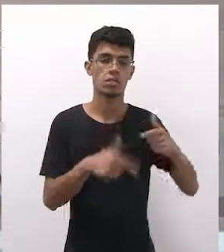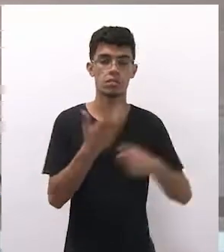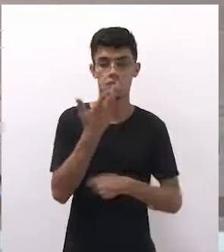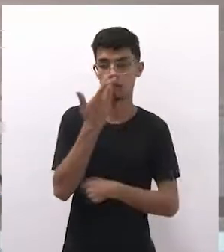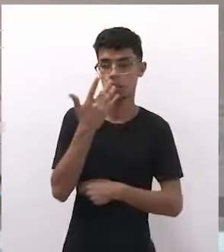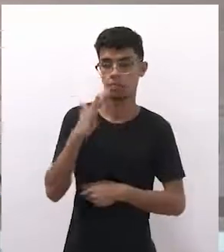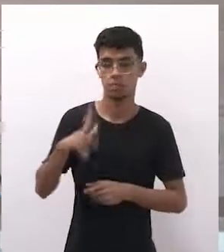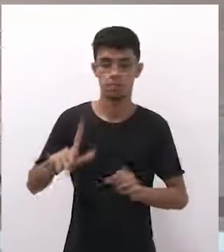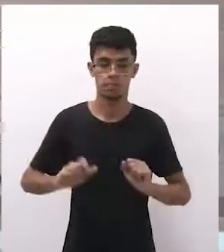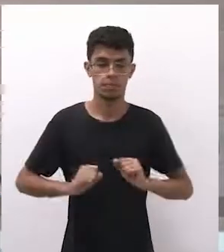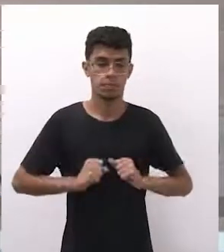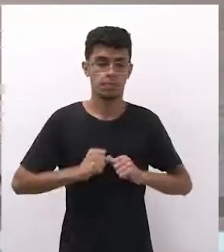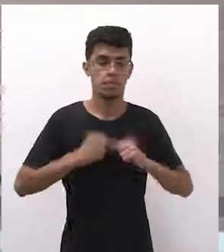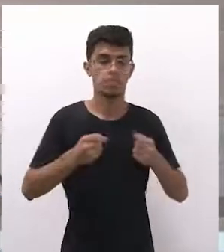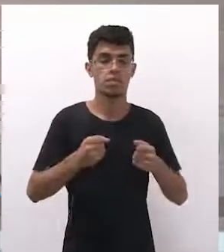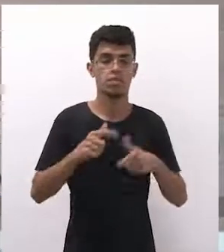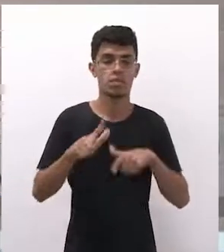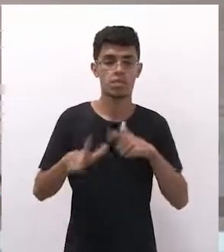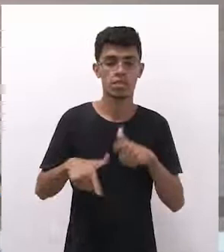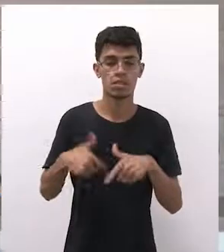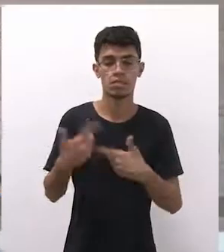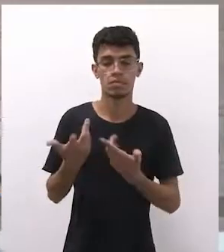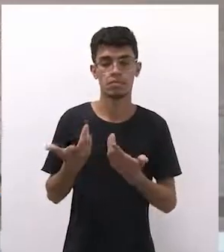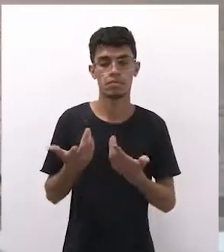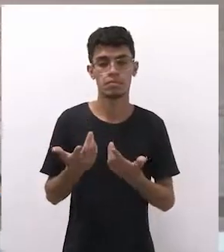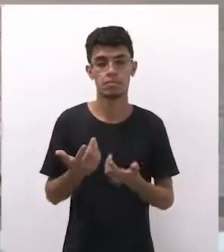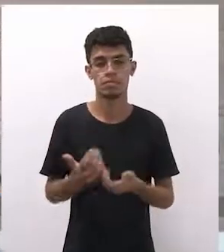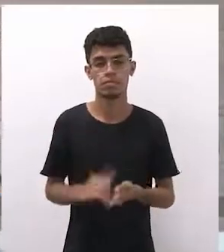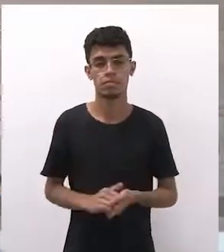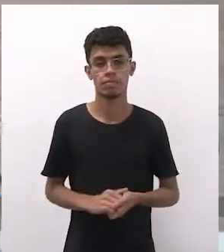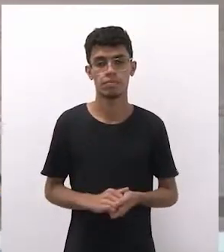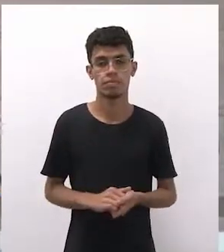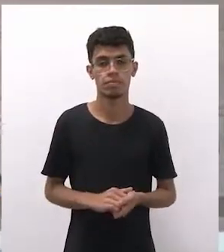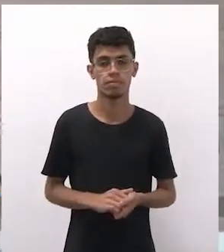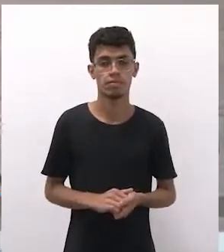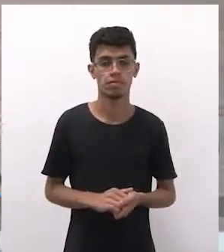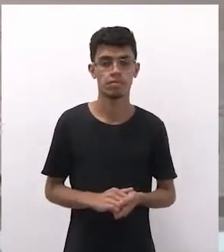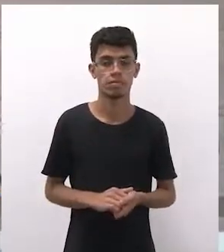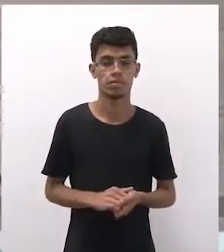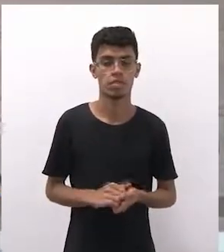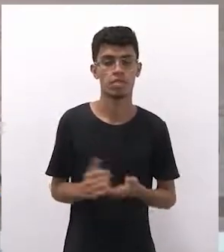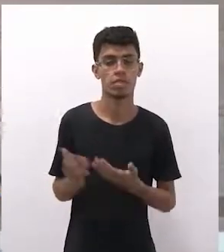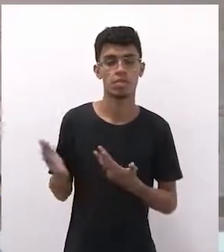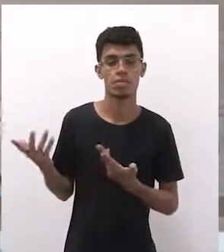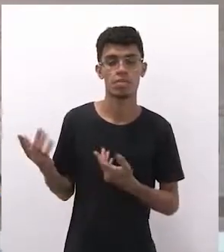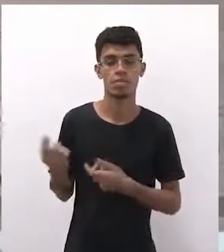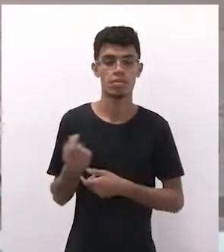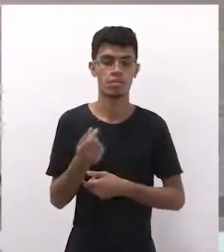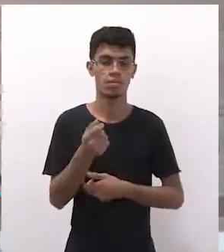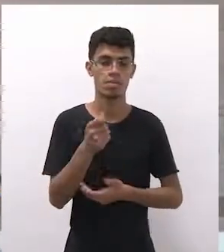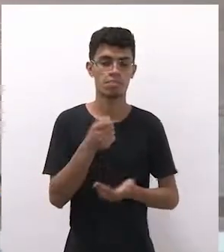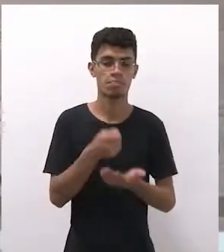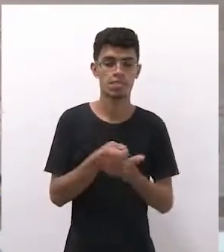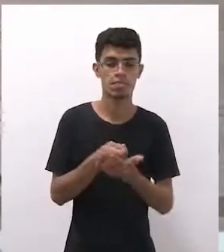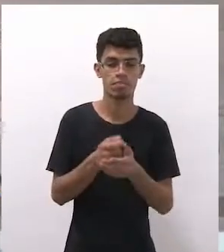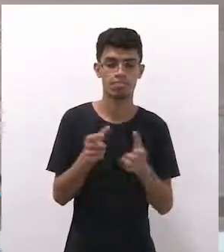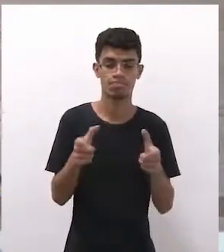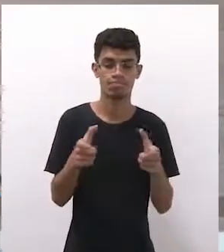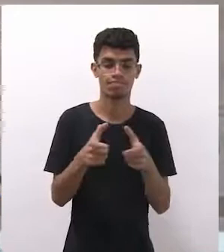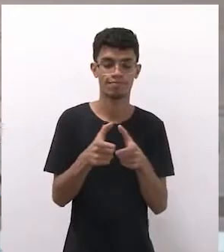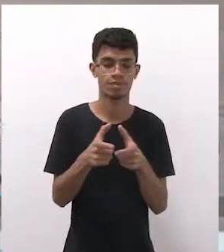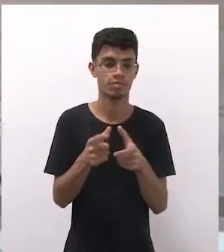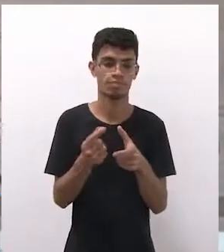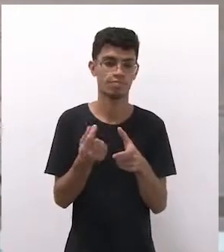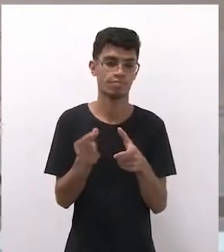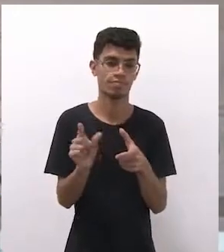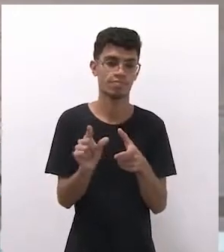e adolescentes. Sim, historicamente é a mão de obra mais barata, né? A primeira, quando a gente vai ver a